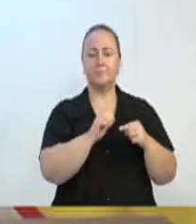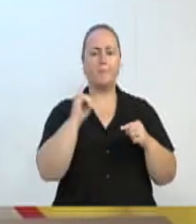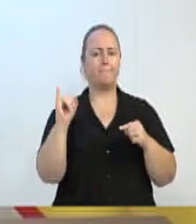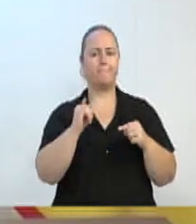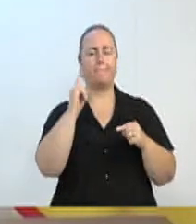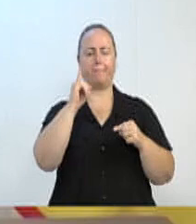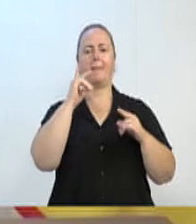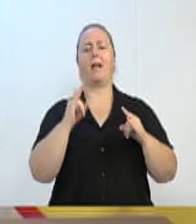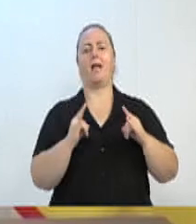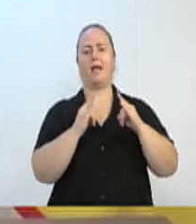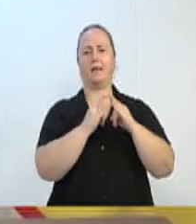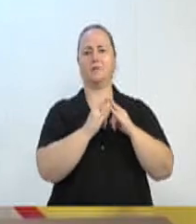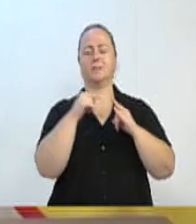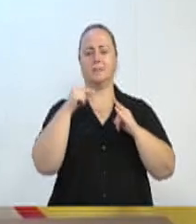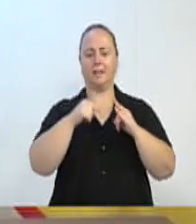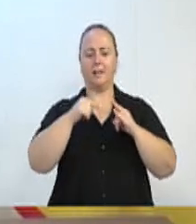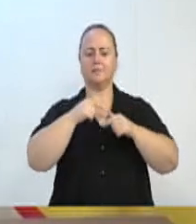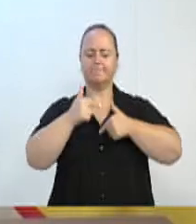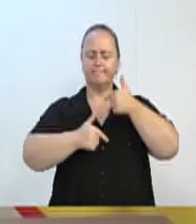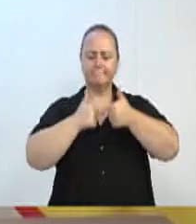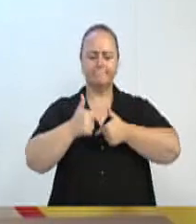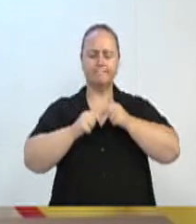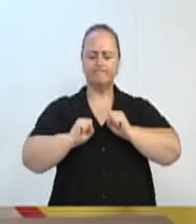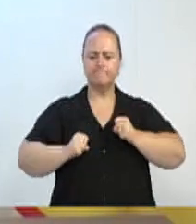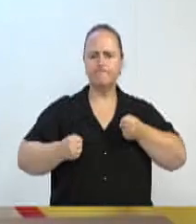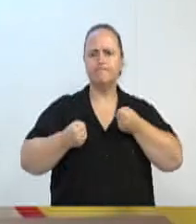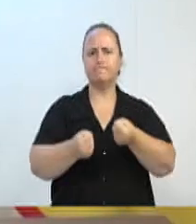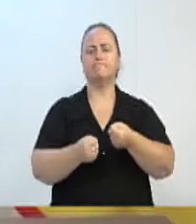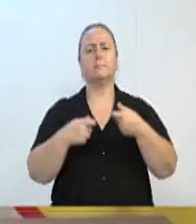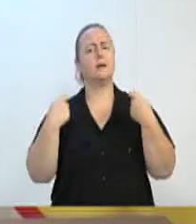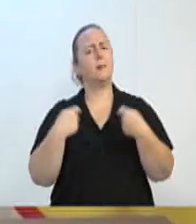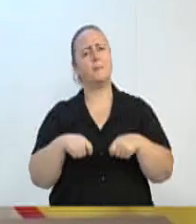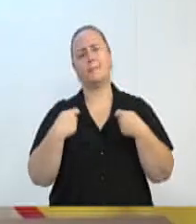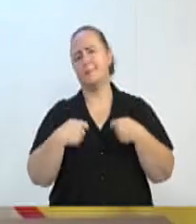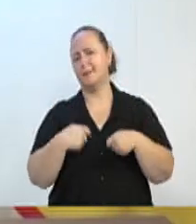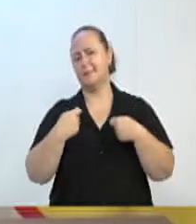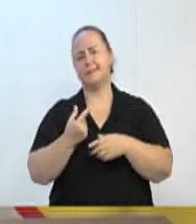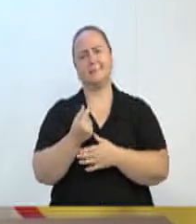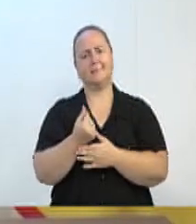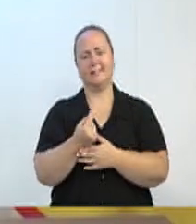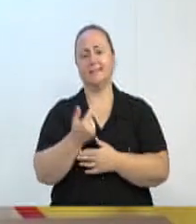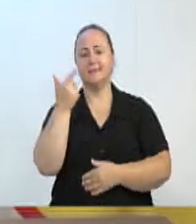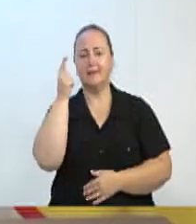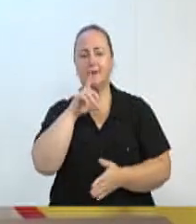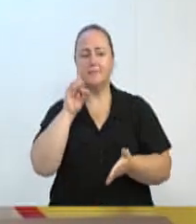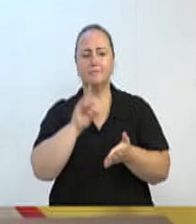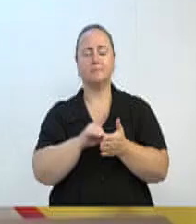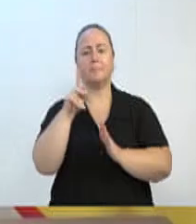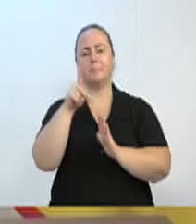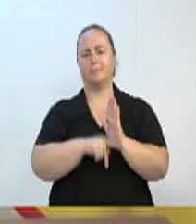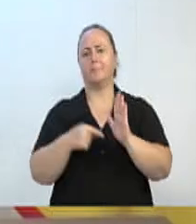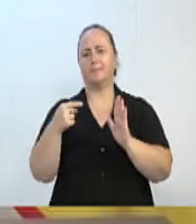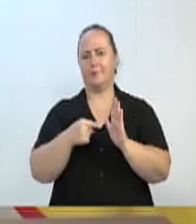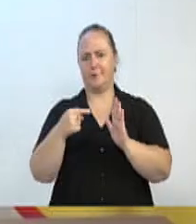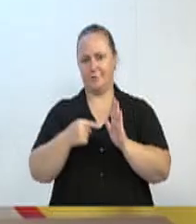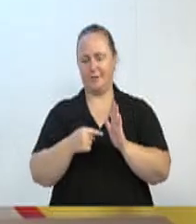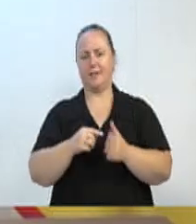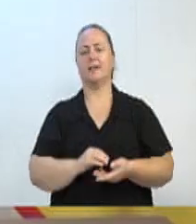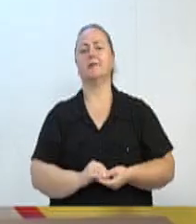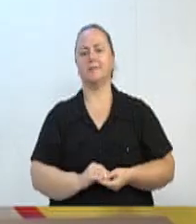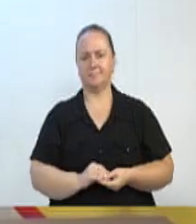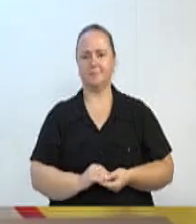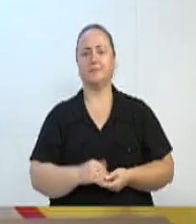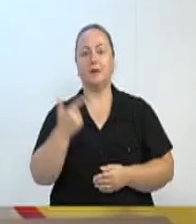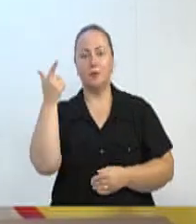identidades aqui que desenvolve um trabalho tão aguerrido e que precisam tanto desses recursos para tirar os seus projetos e tornarem